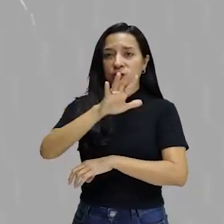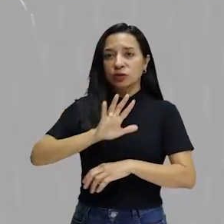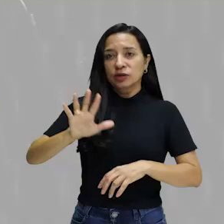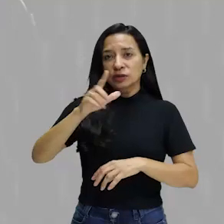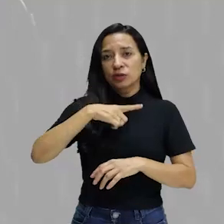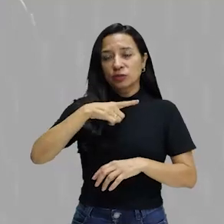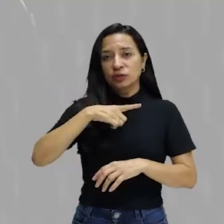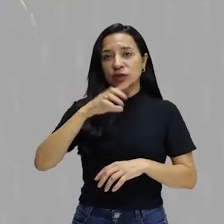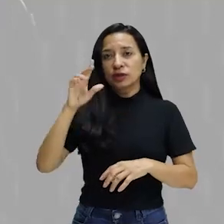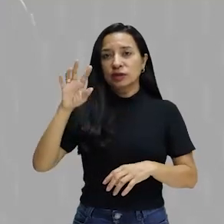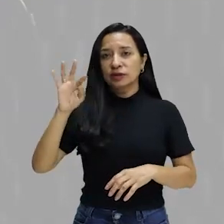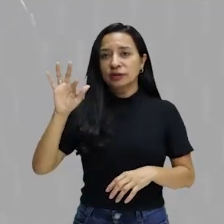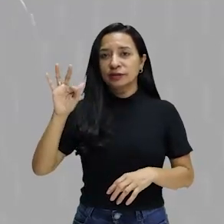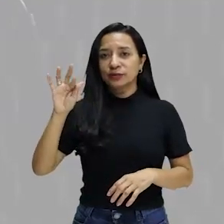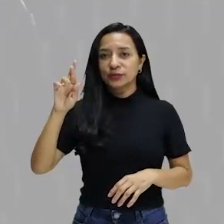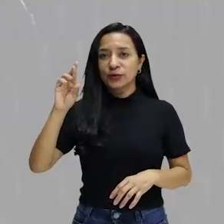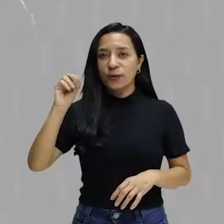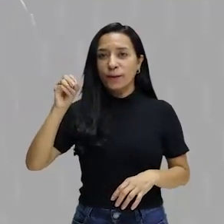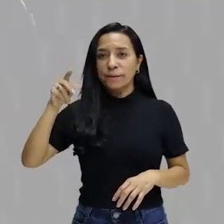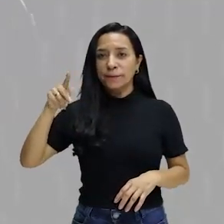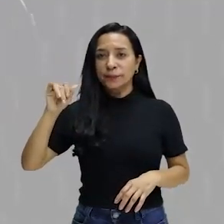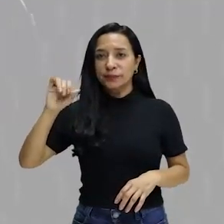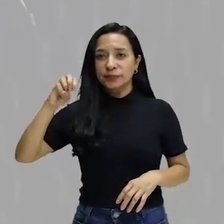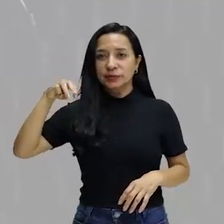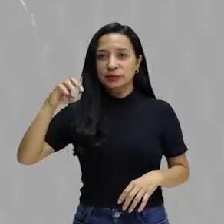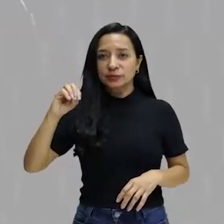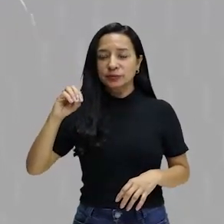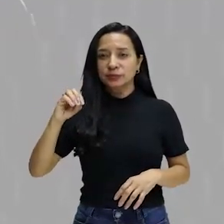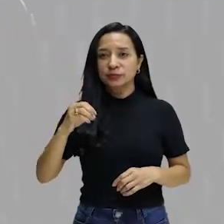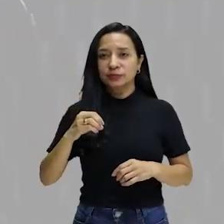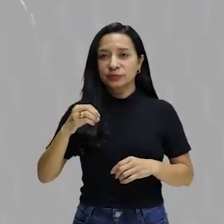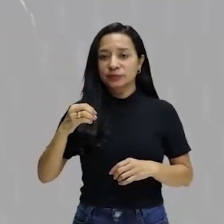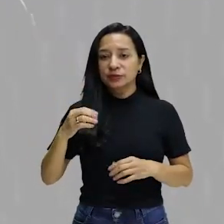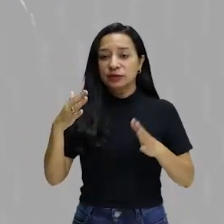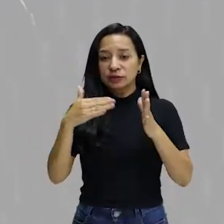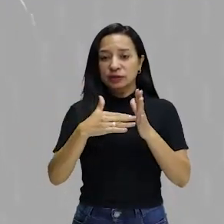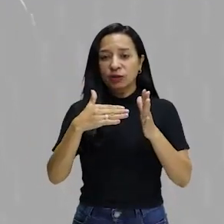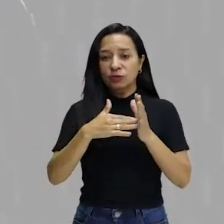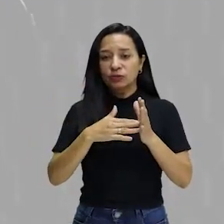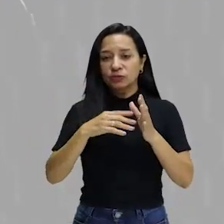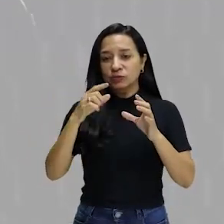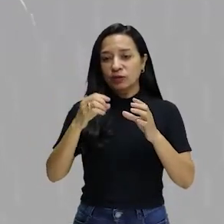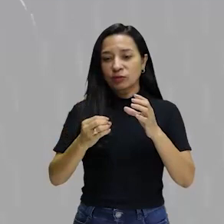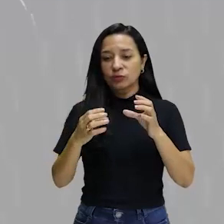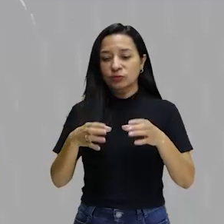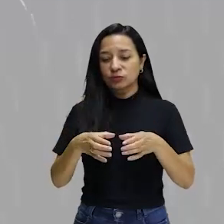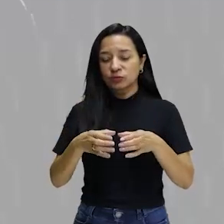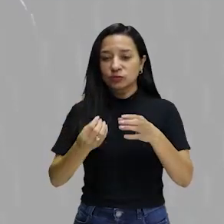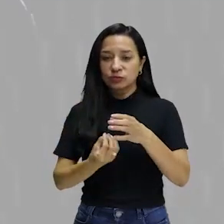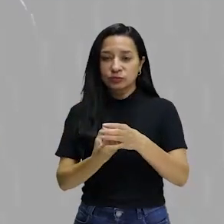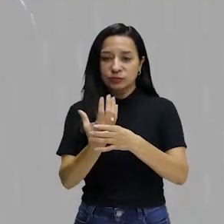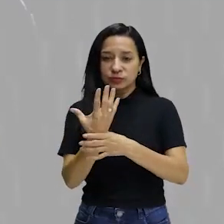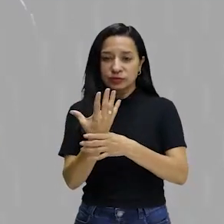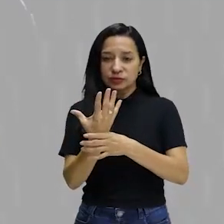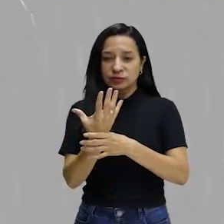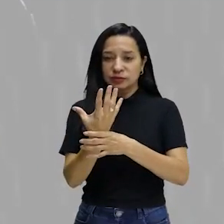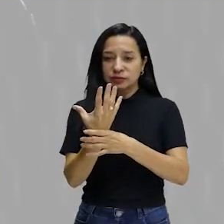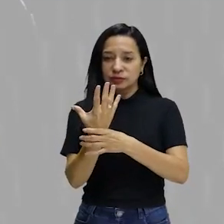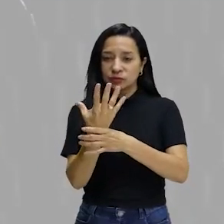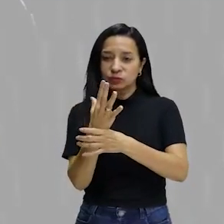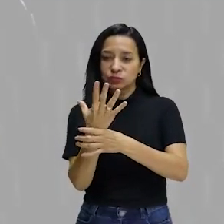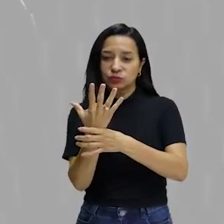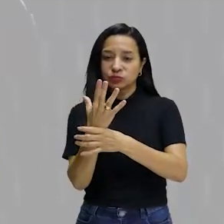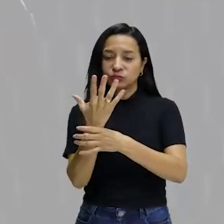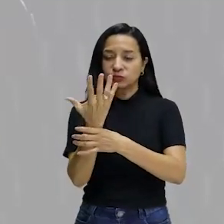tem tropismo, certo? Nessa última situação aqui, ó, a situação número 4, é uma plantinha crescendo